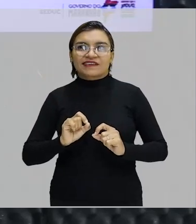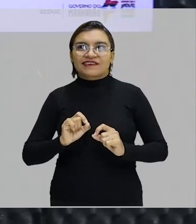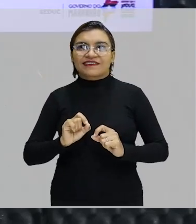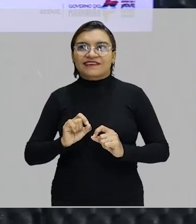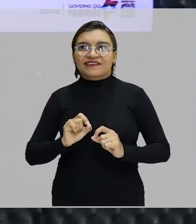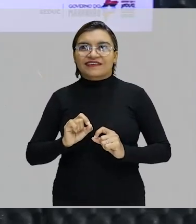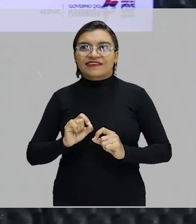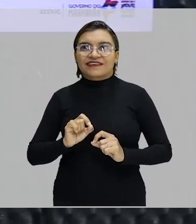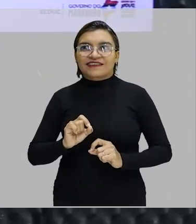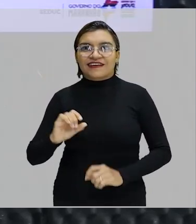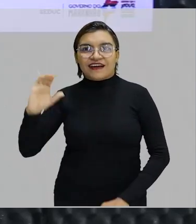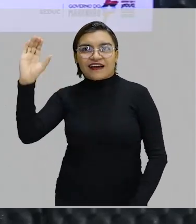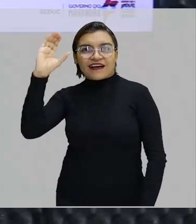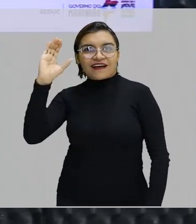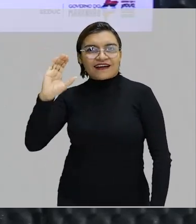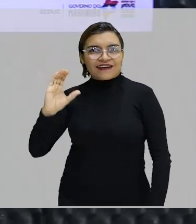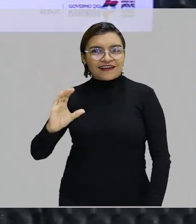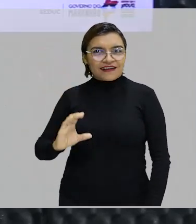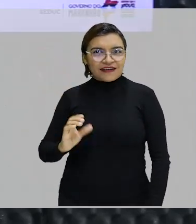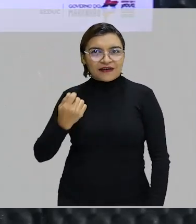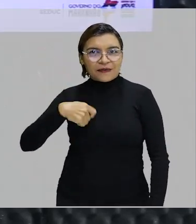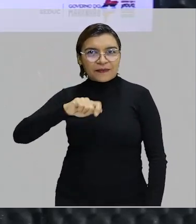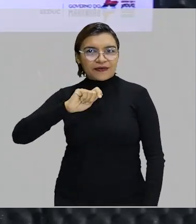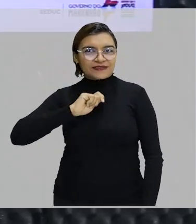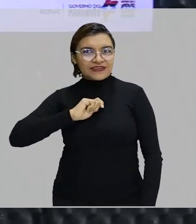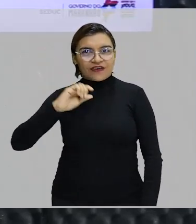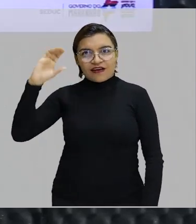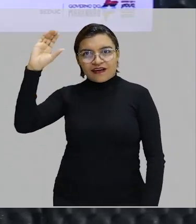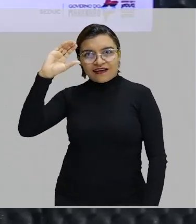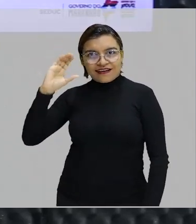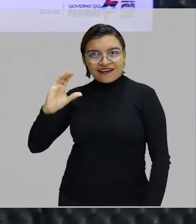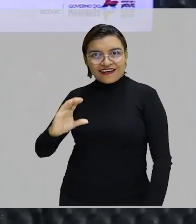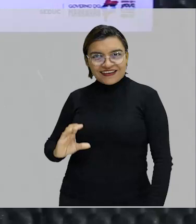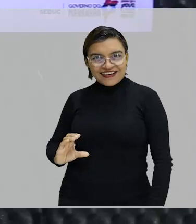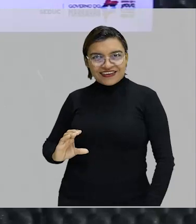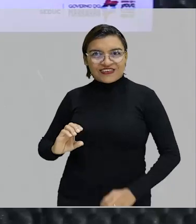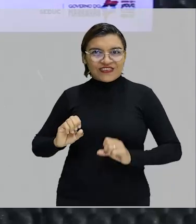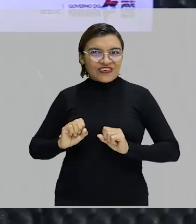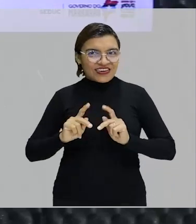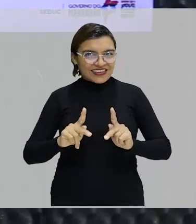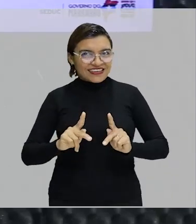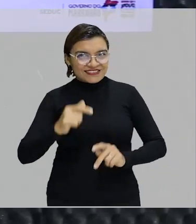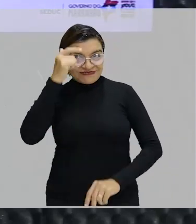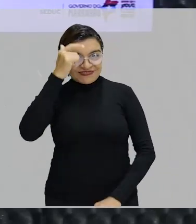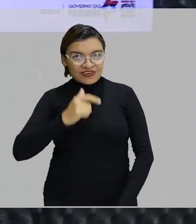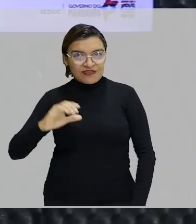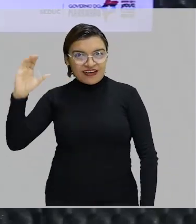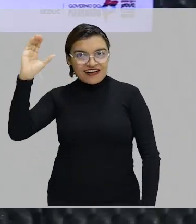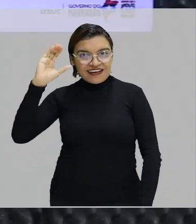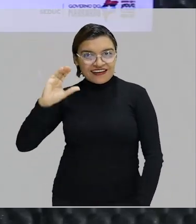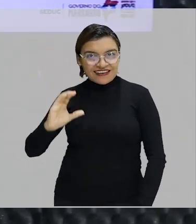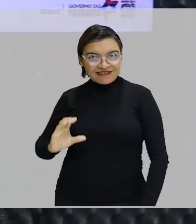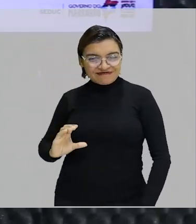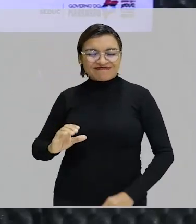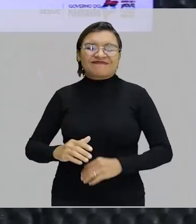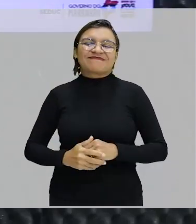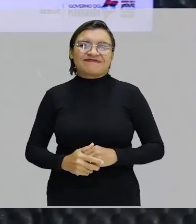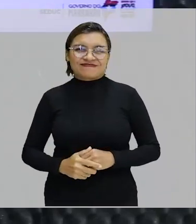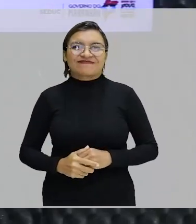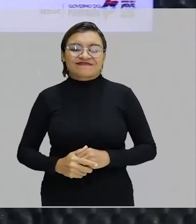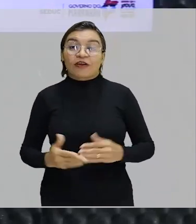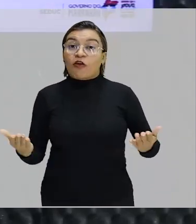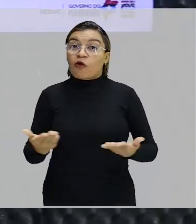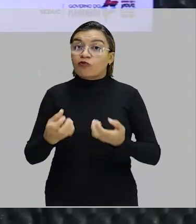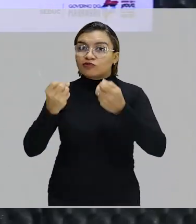Assim, ó. Olha, Cacau, você já sabe, tá bom? Sou eu. Bom, nós vamos falar de